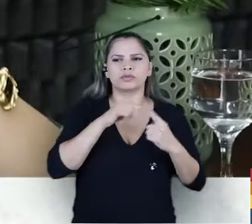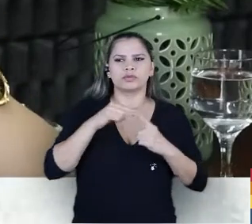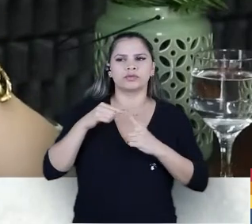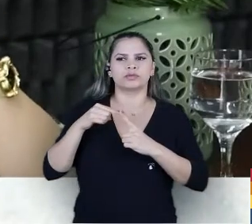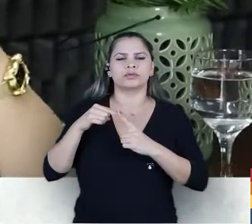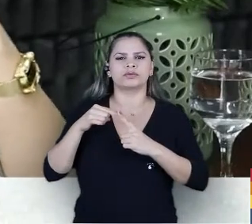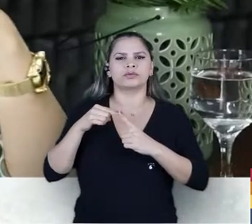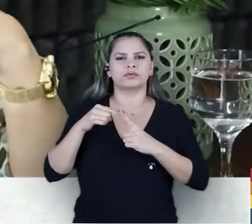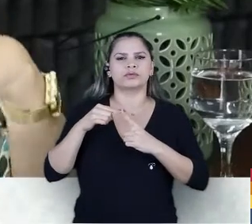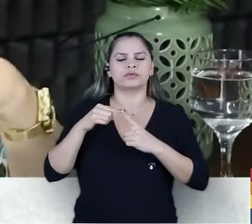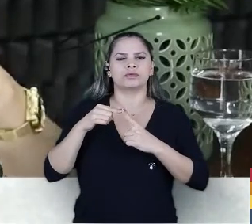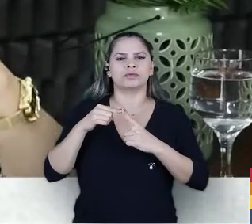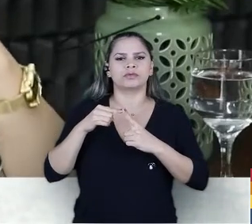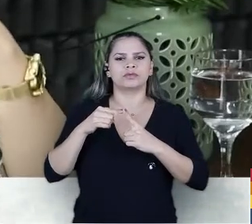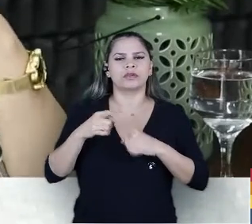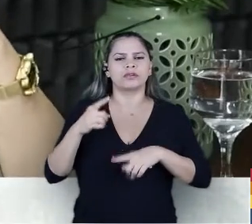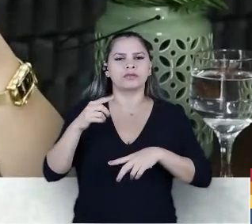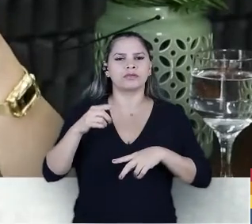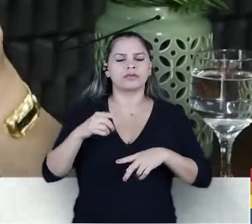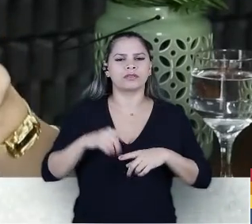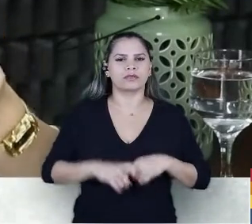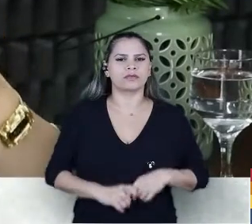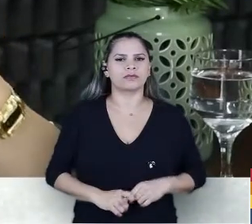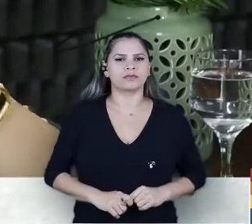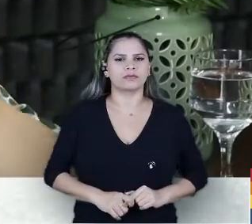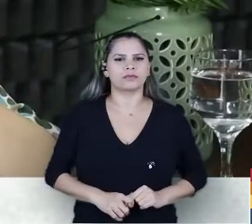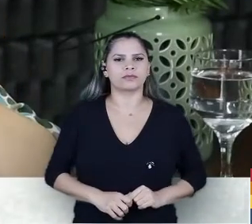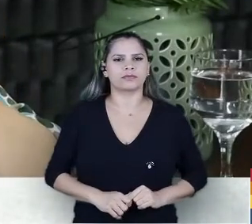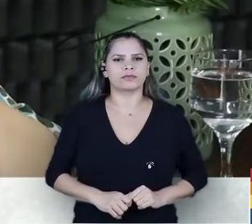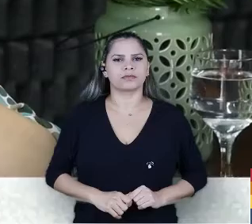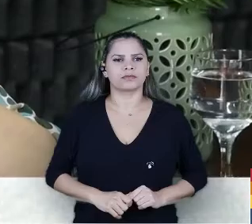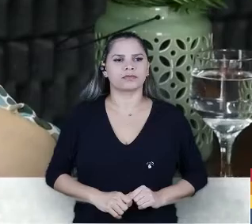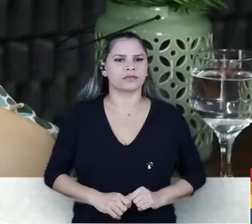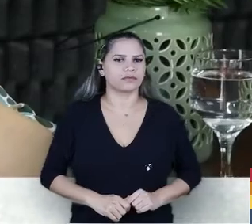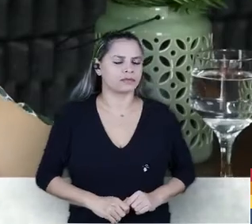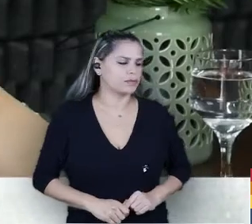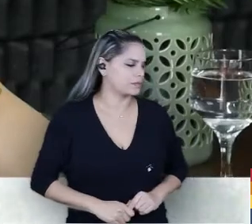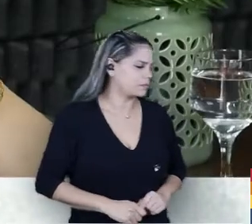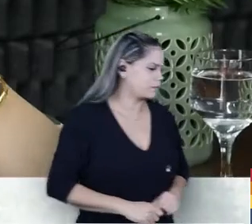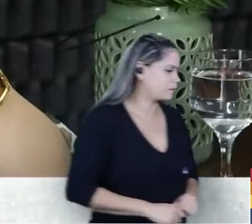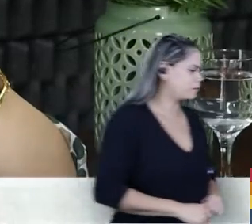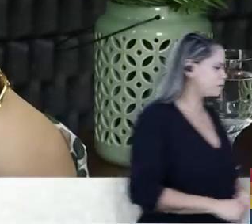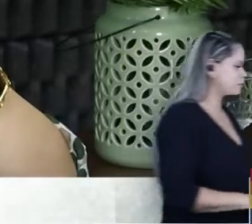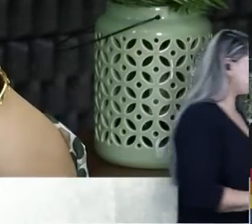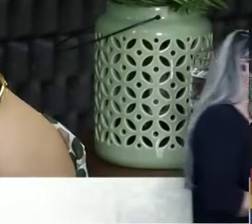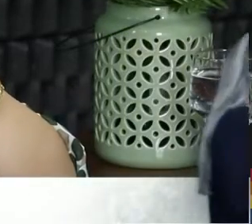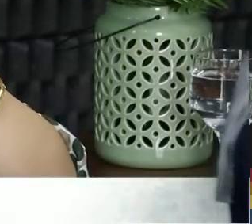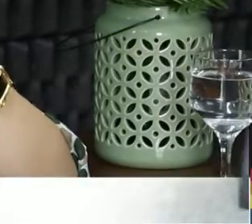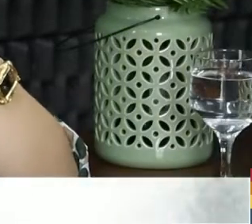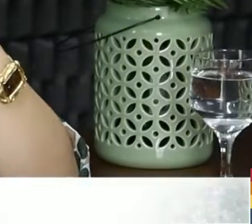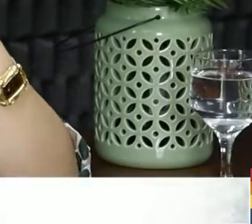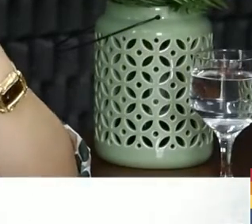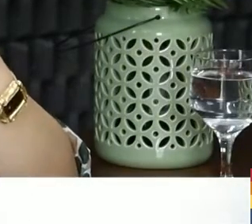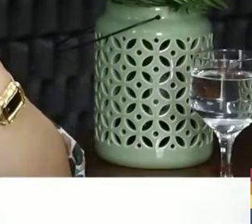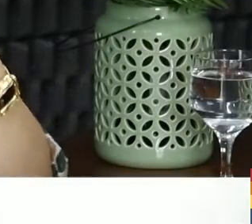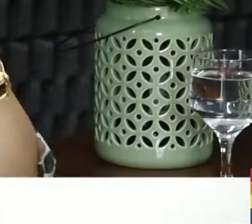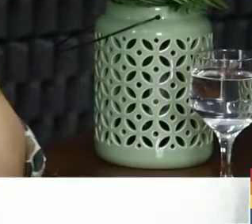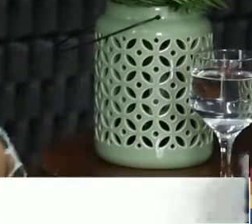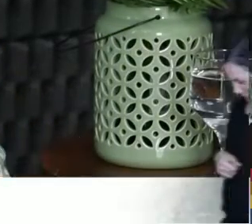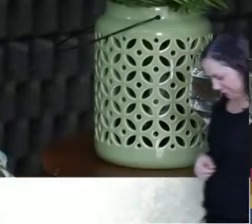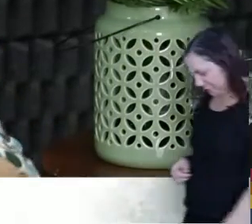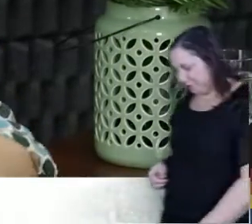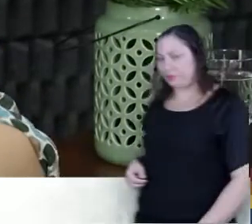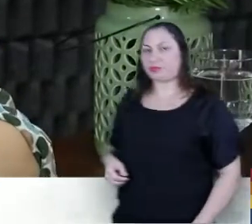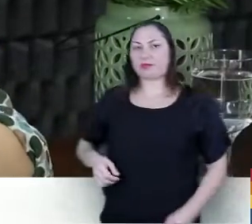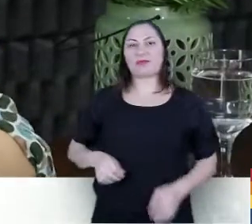aulas, nesse mundo da interpretação, dos gêneros, né? Eu acredito que uma das ferramentas que nos favoreça em relação a